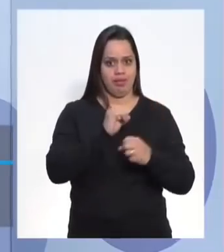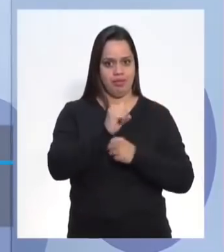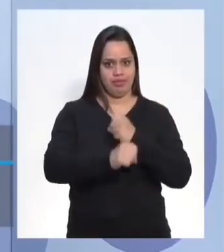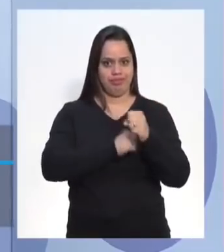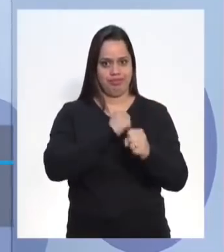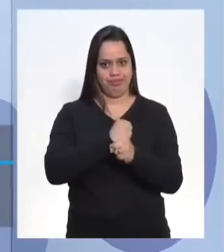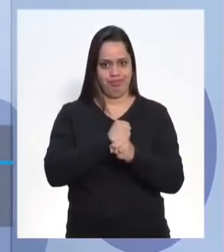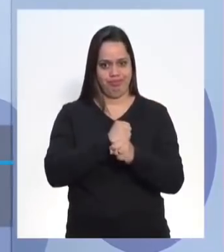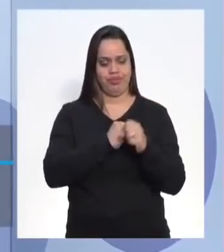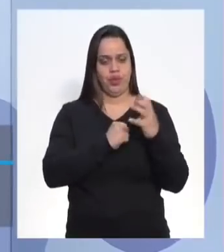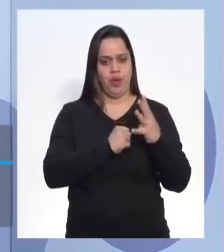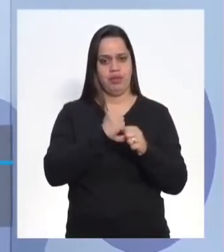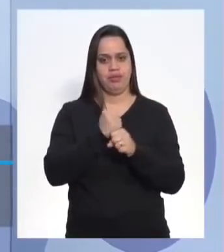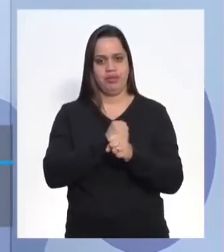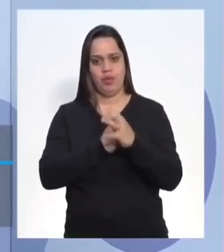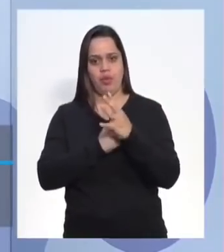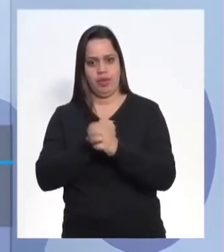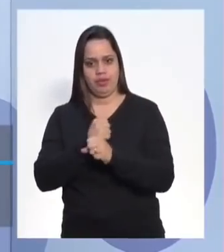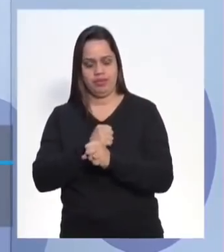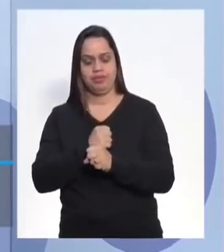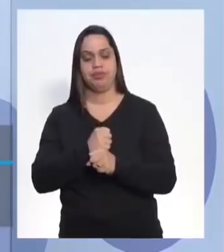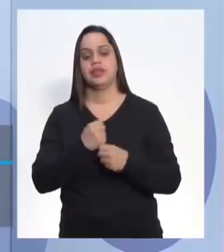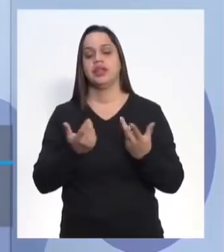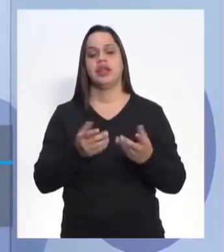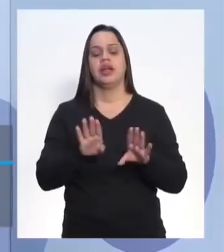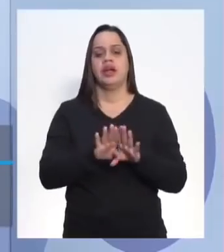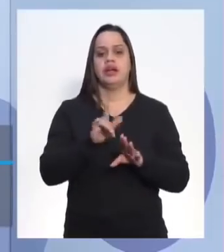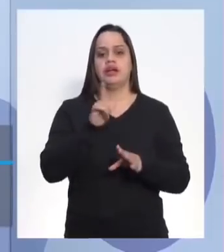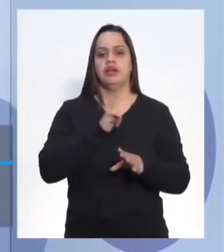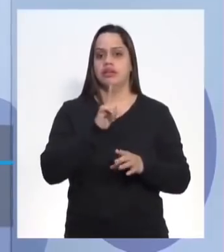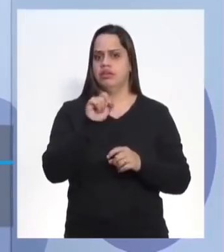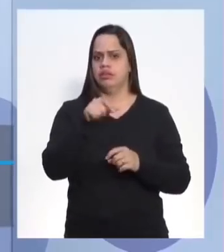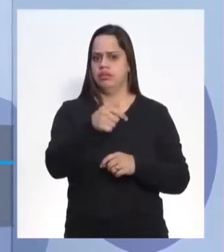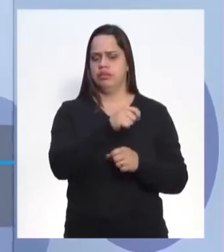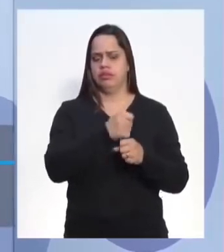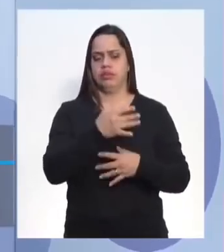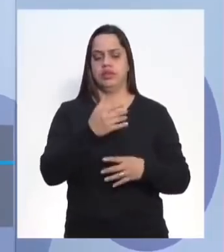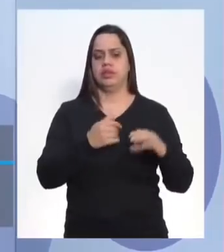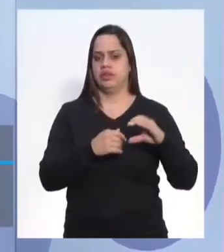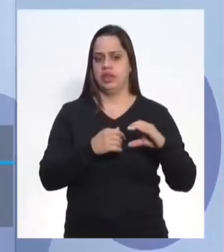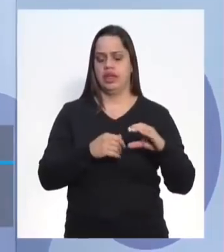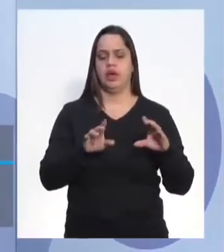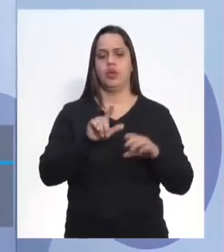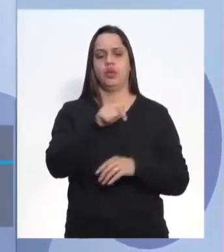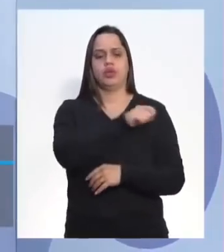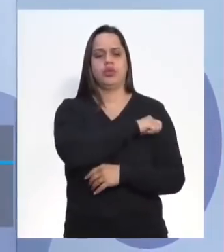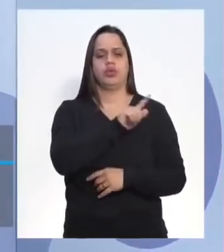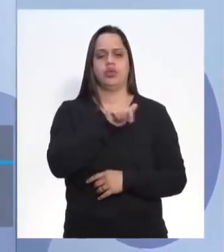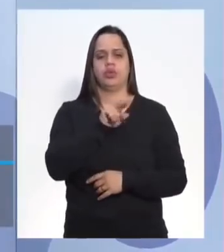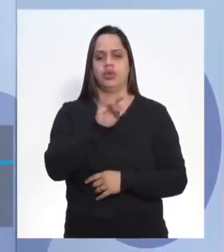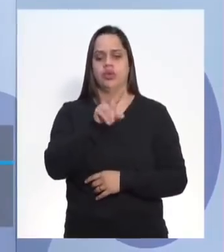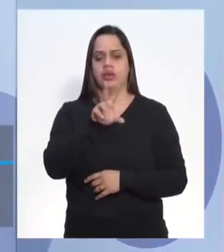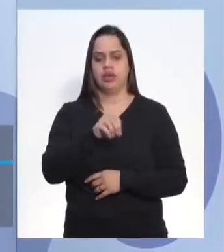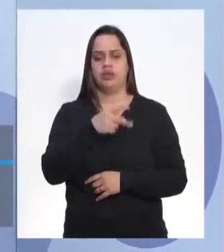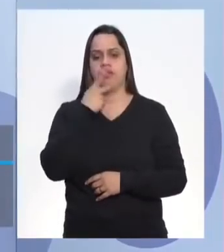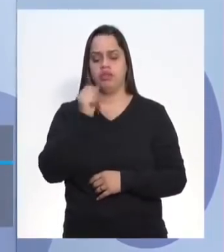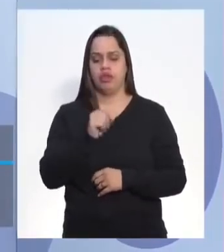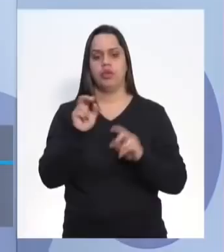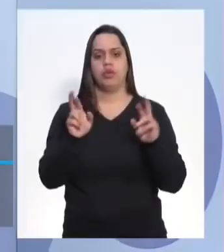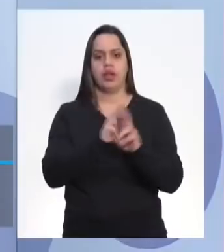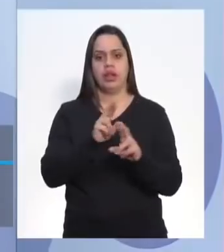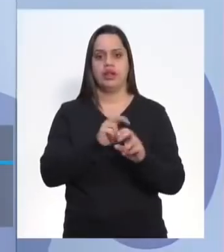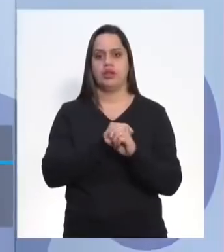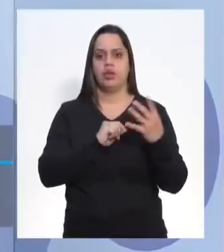e aí tem uma galera que colocou a C sem explicar. O Gustavo também falou essa relação de 4 em